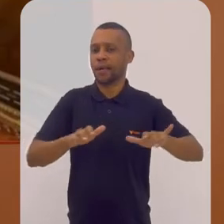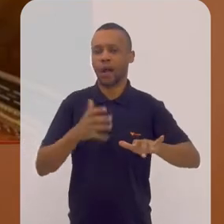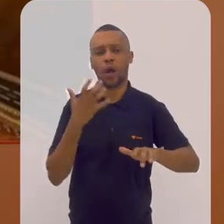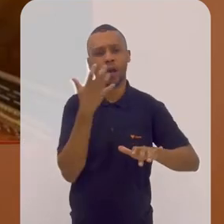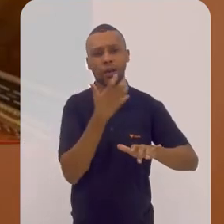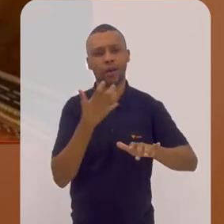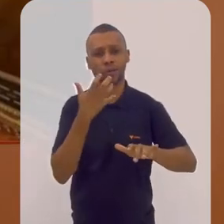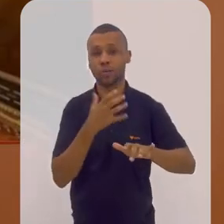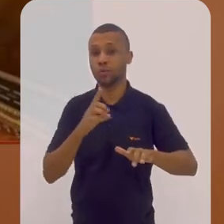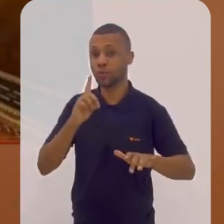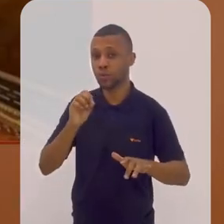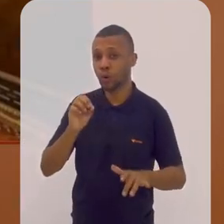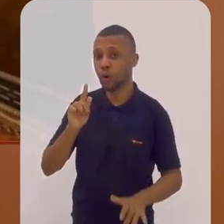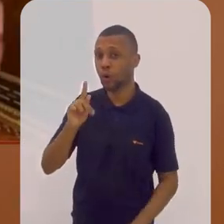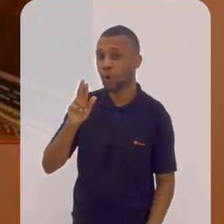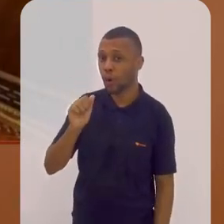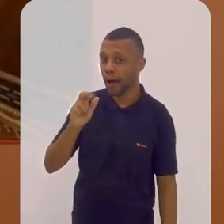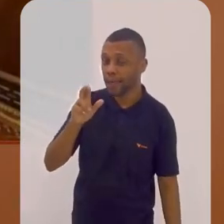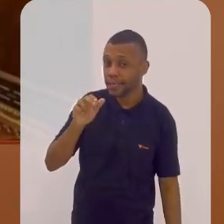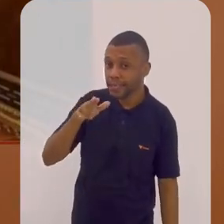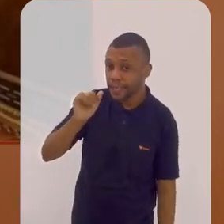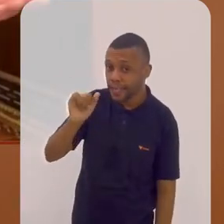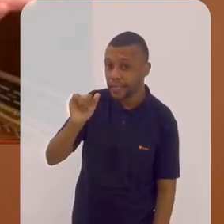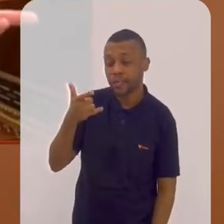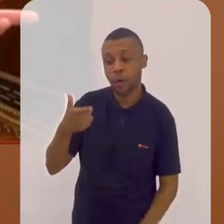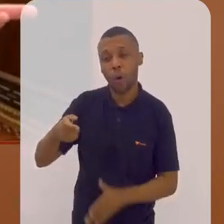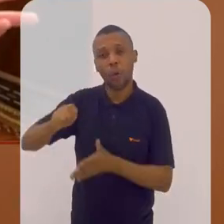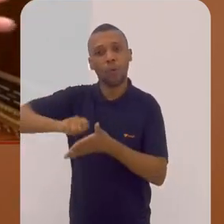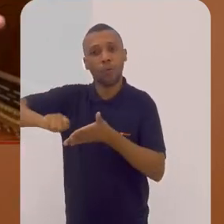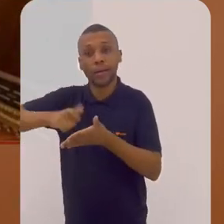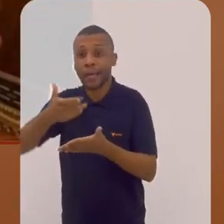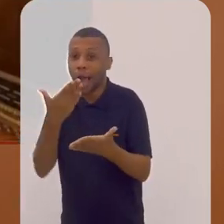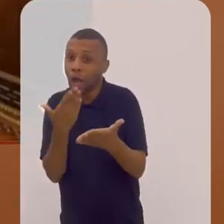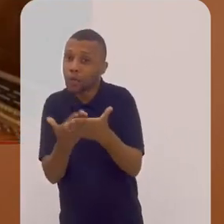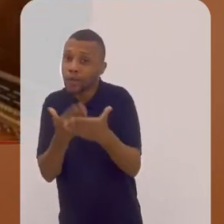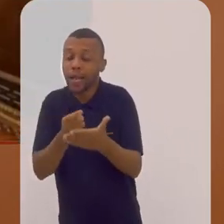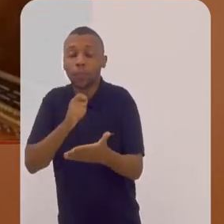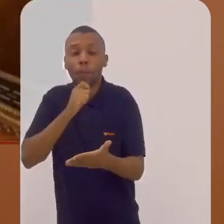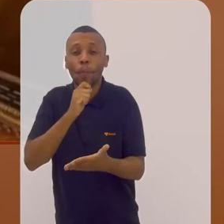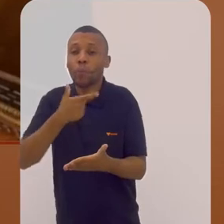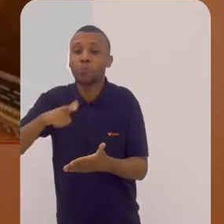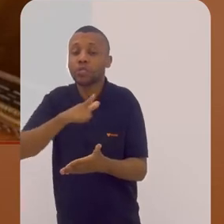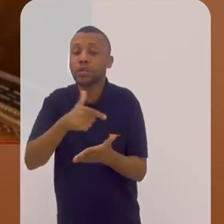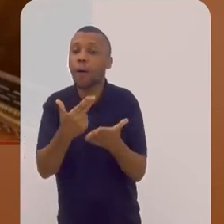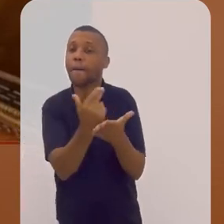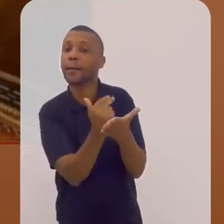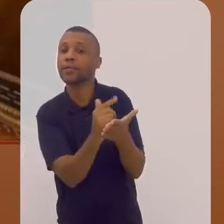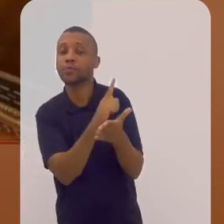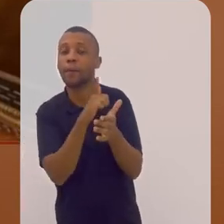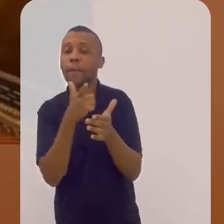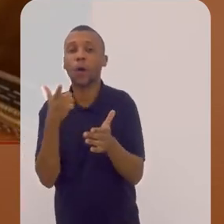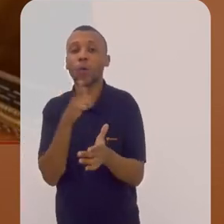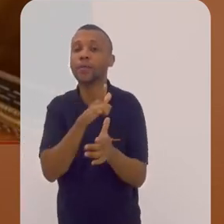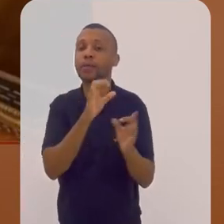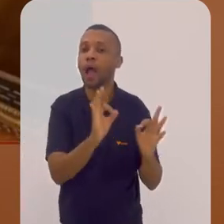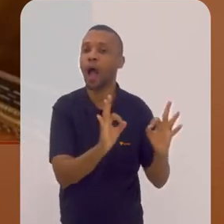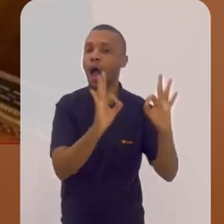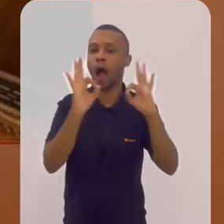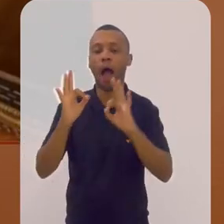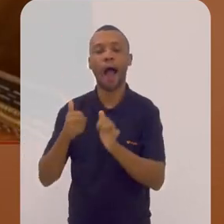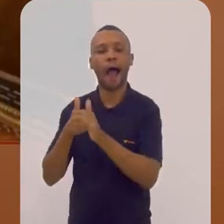do Guarani. Isso quer dizer, o cantor que queria estudar para cantar o Guarani não tinha uma partitura para levar para o pianista